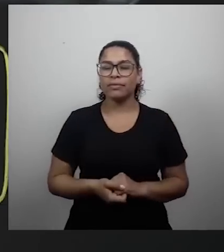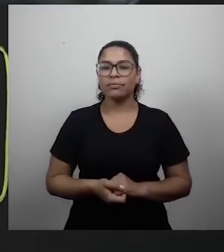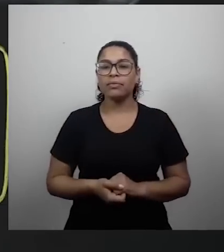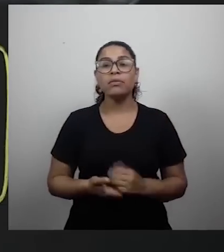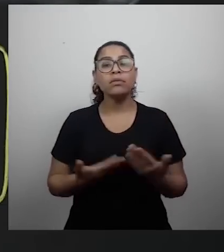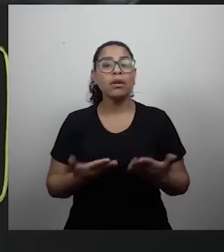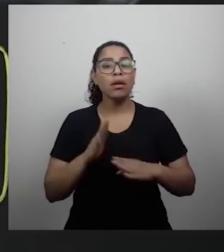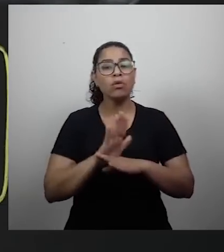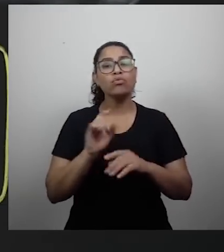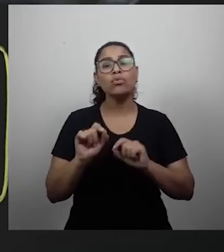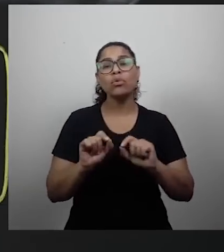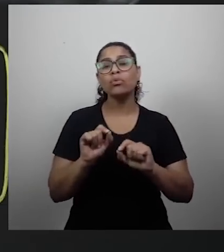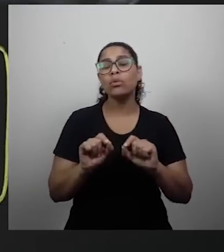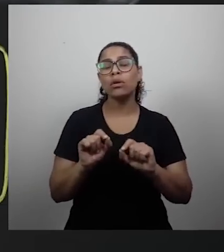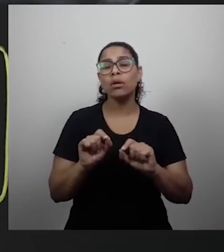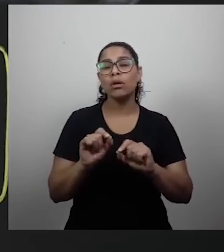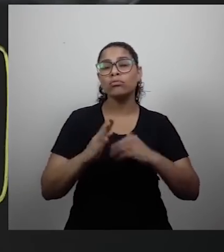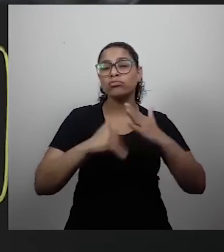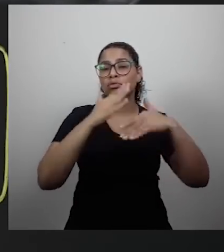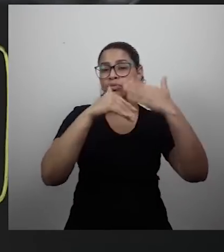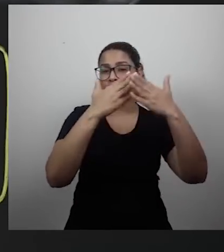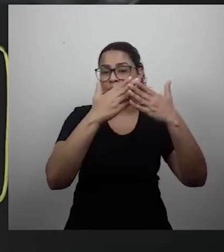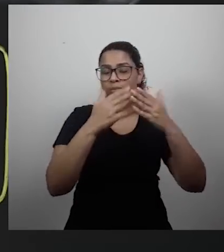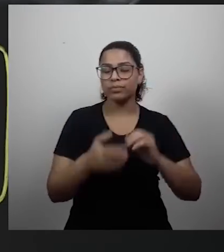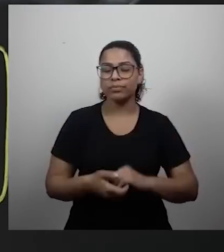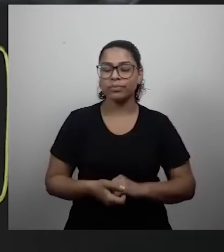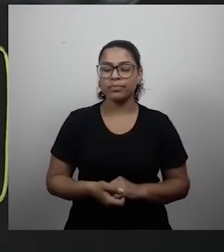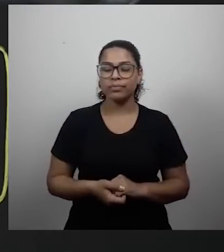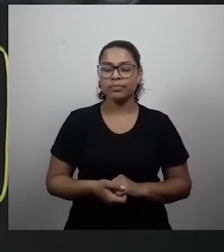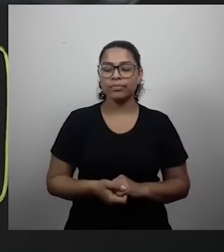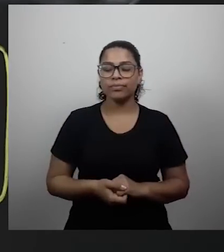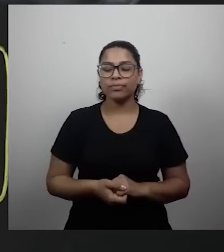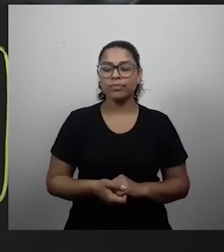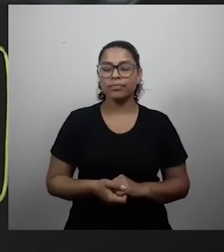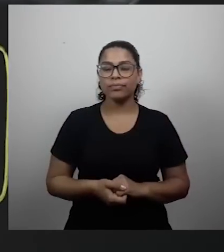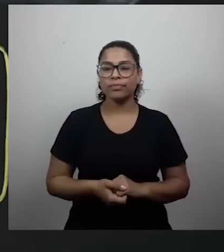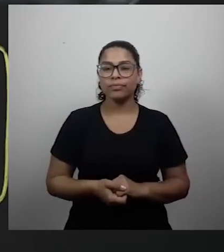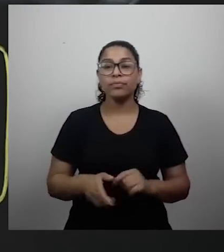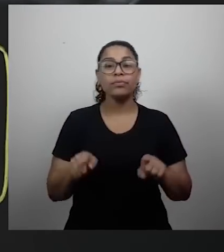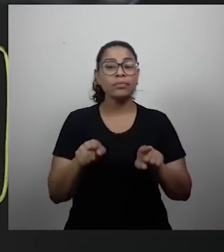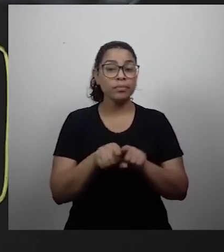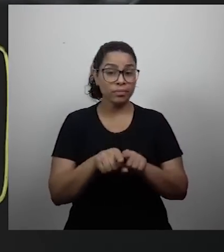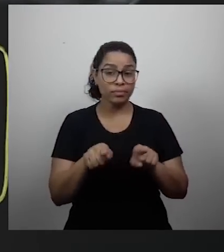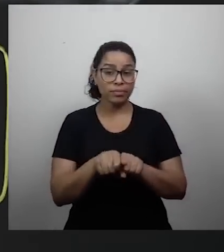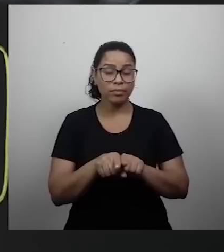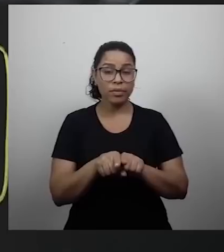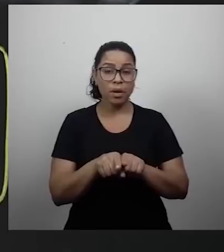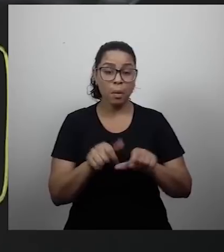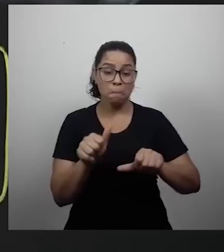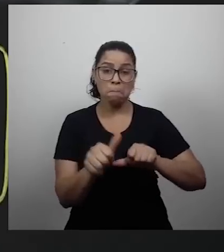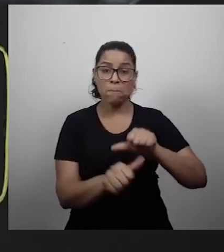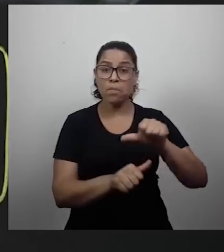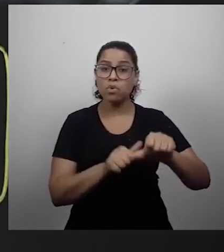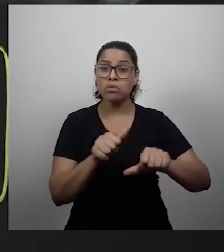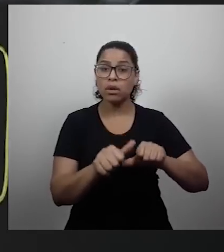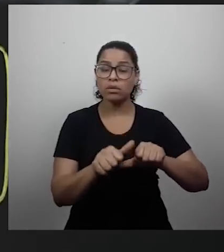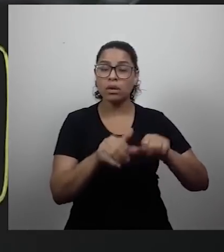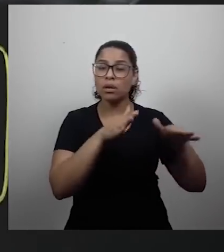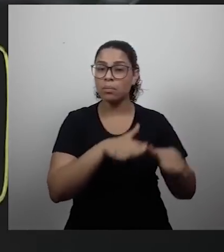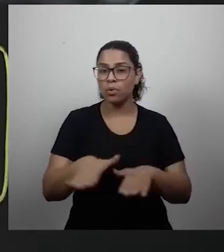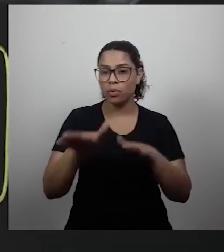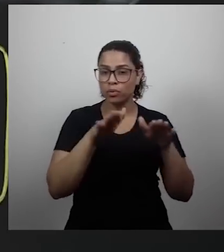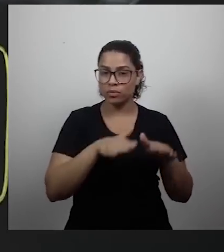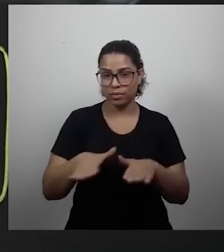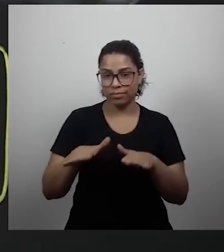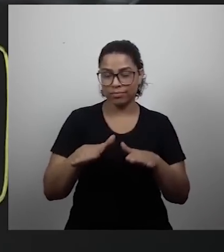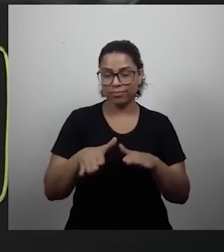o desenvolvimento desse modelo. Um outro aspecto que tem a ver com esse primeiro são as mudanças na forma de produção. A gente